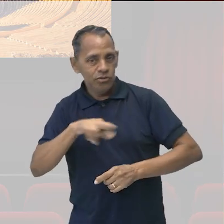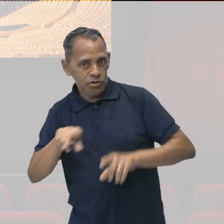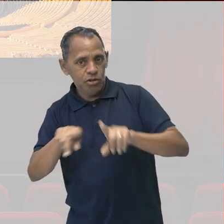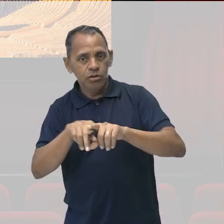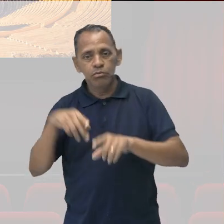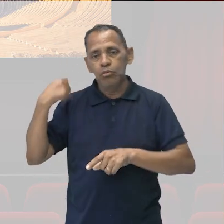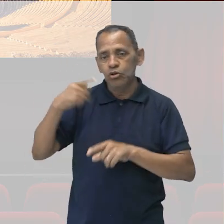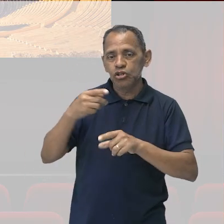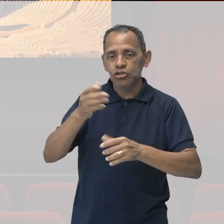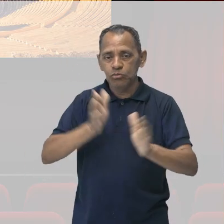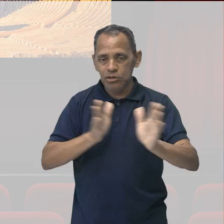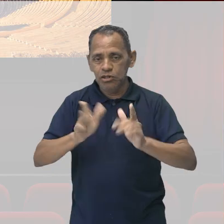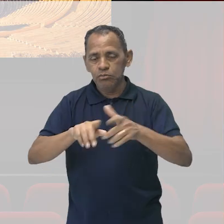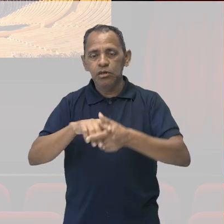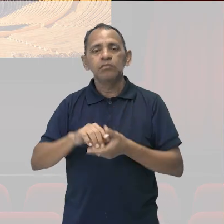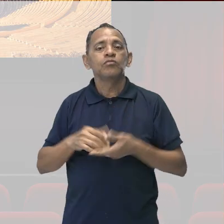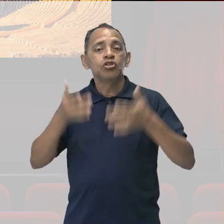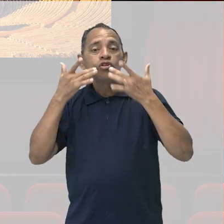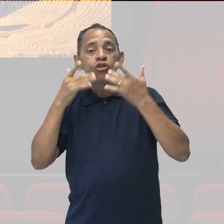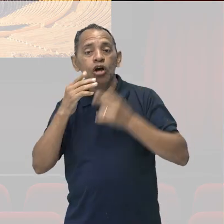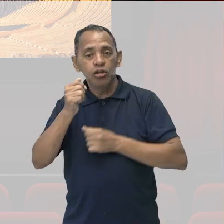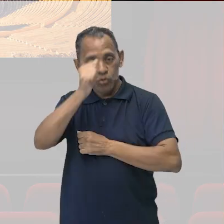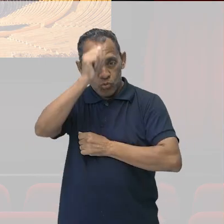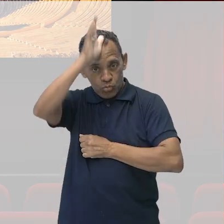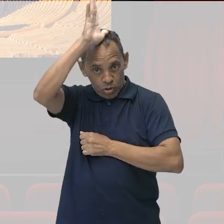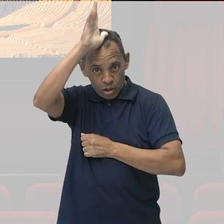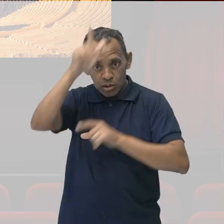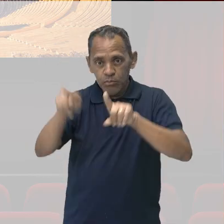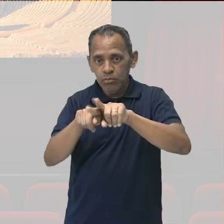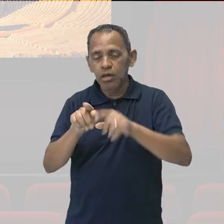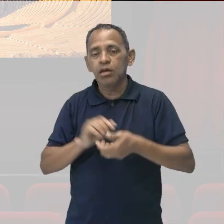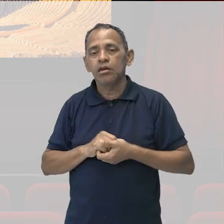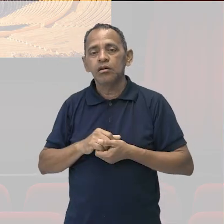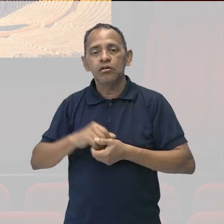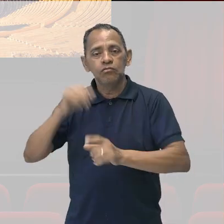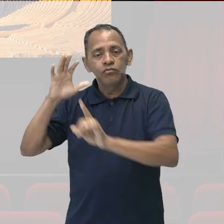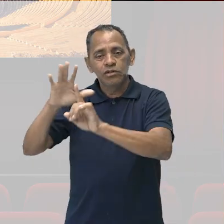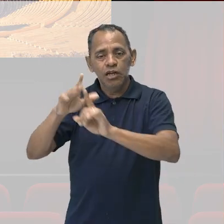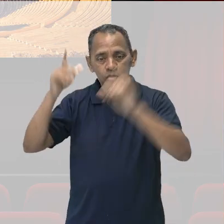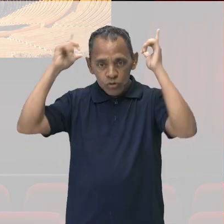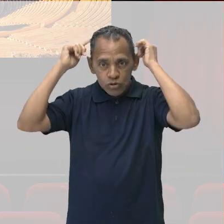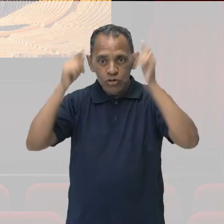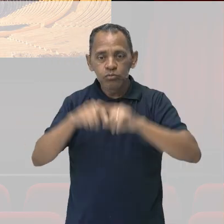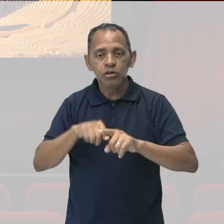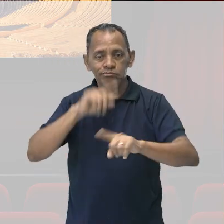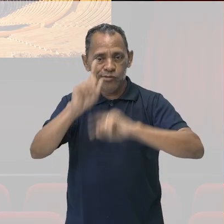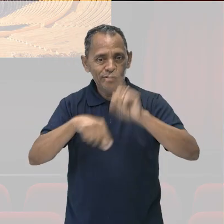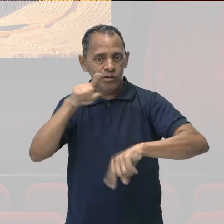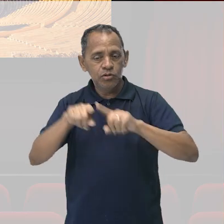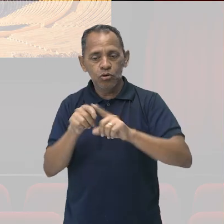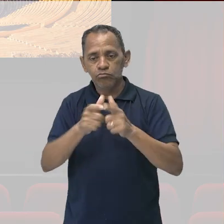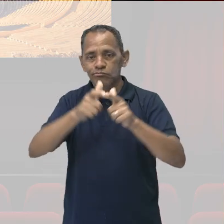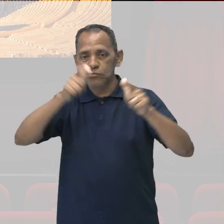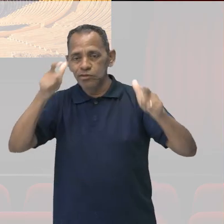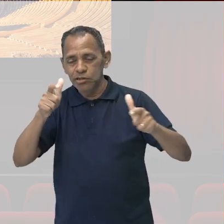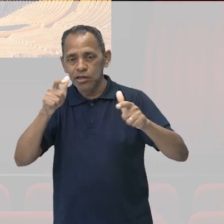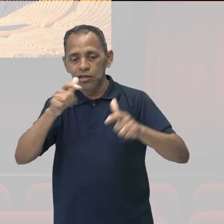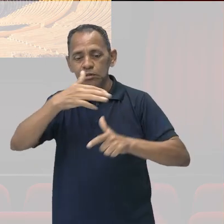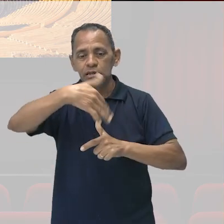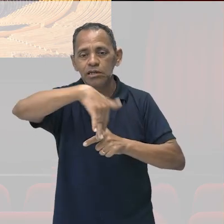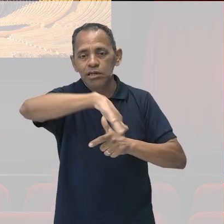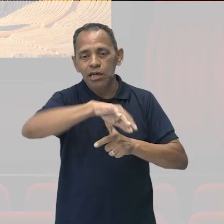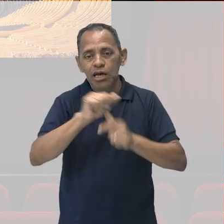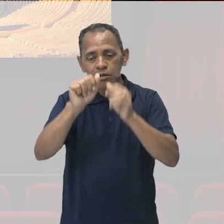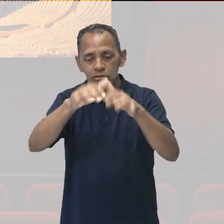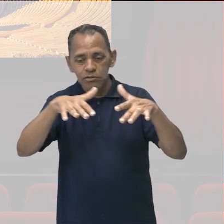política da época. O teatro romano, influenciado pelos gregos, ele introduziu inovações como a ampliação